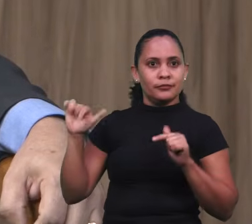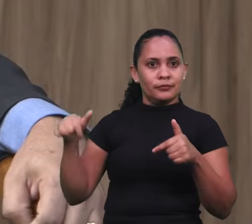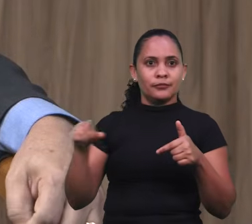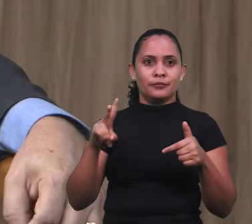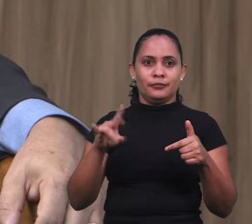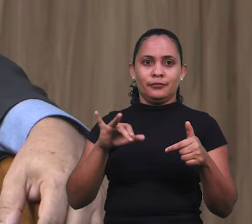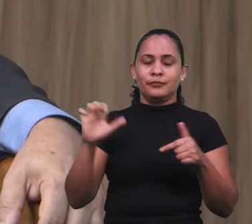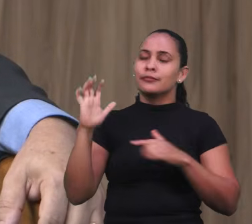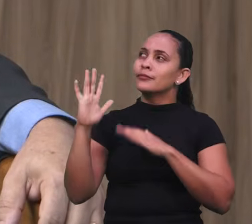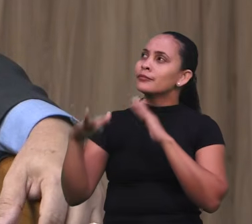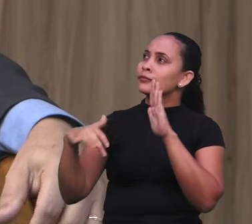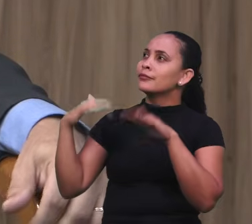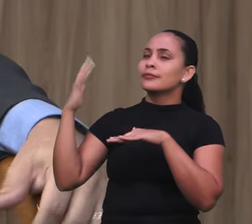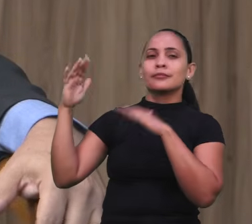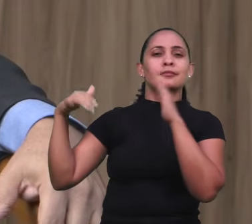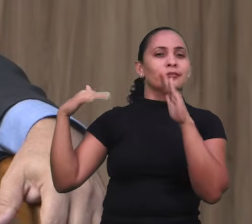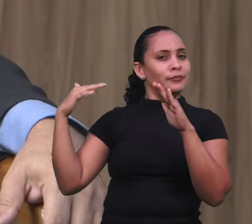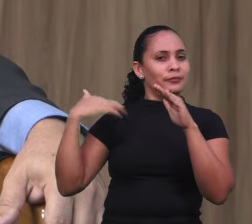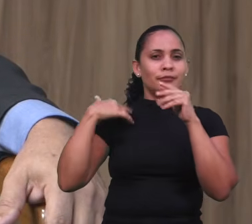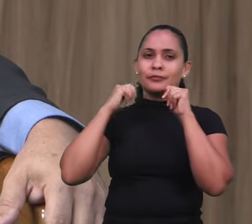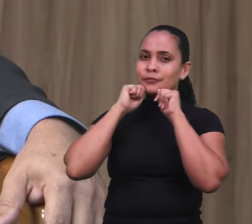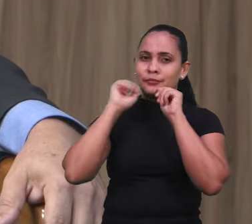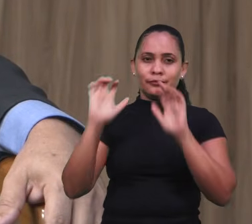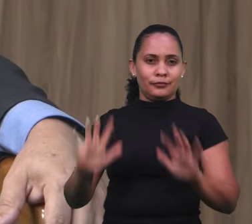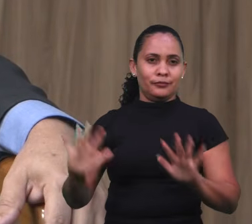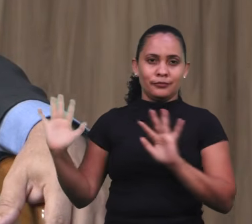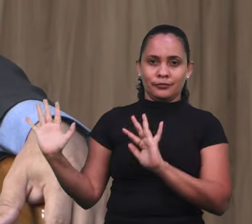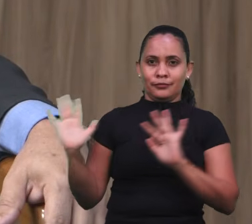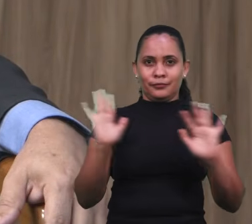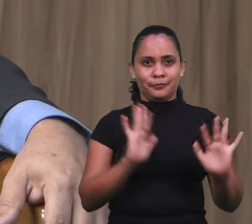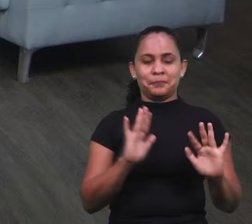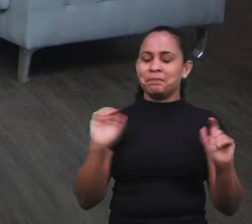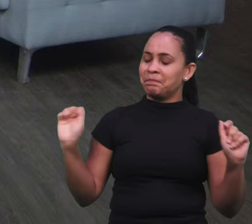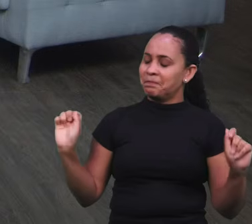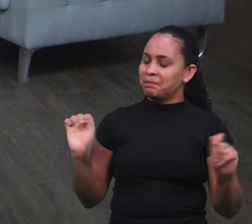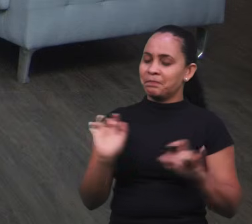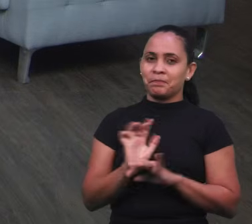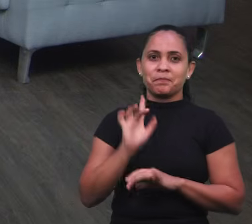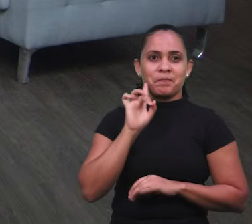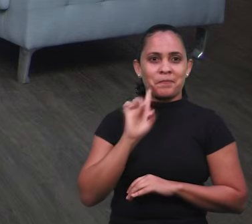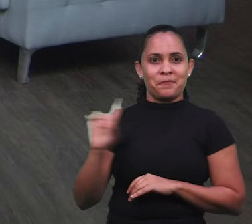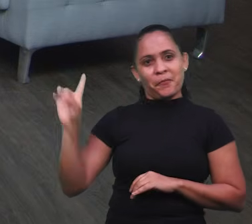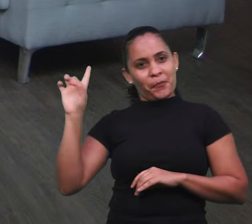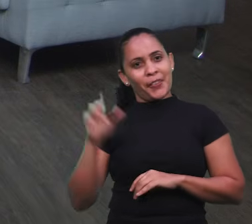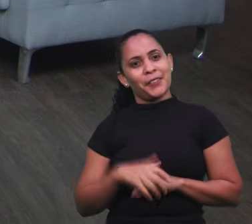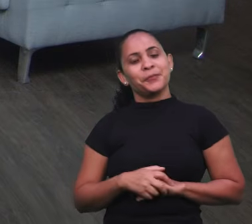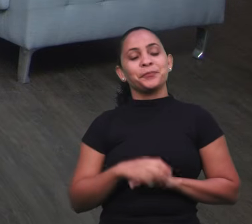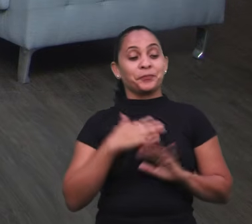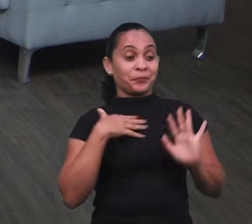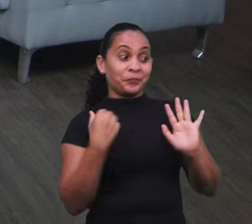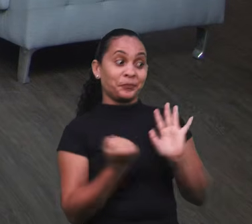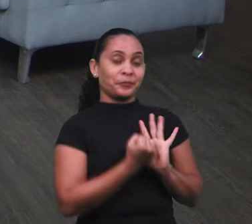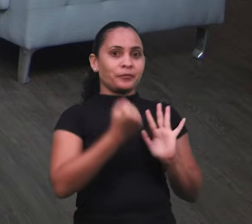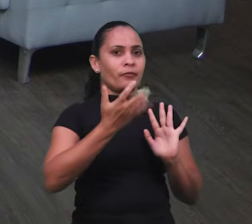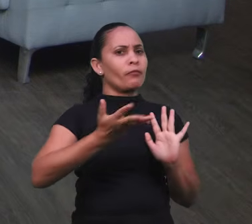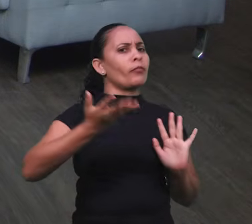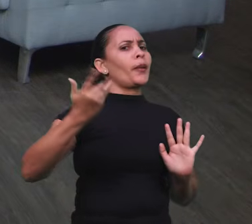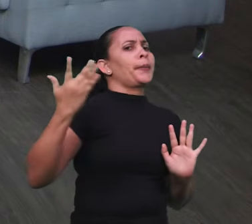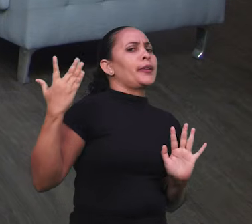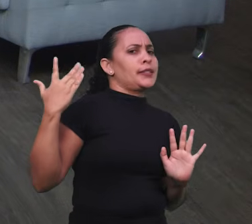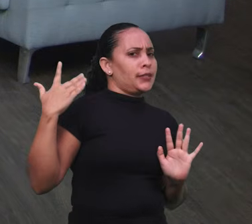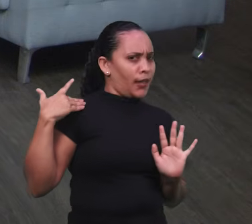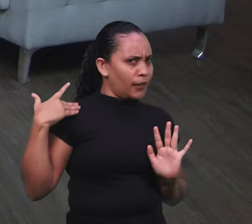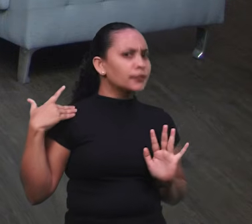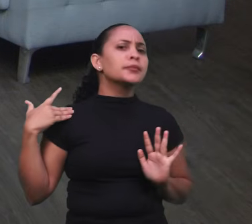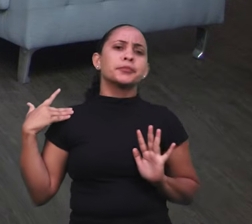continuará a crescer e a prosperar cada vez mais. Glória a Deus. E esses marcos antigos,